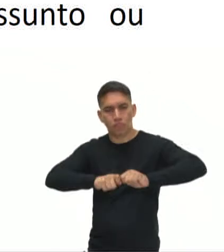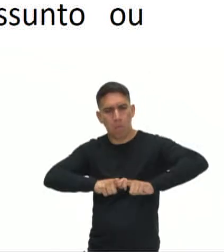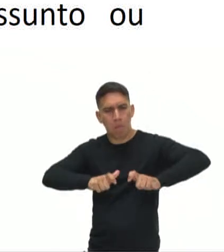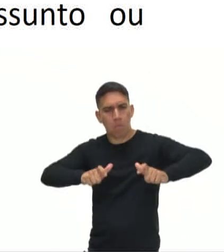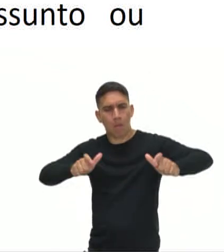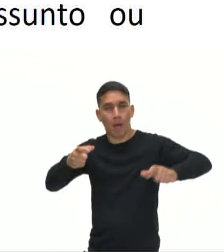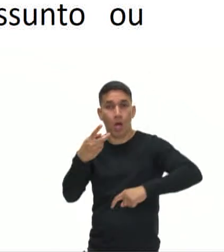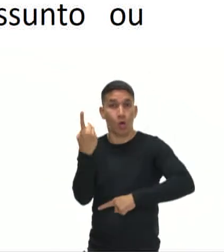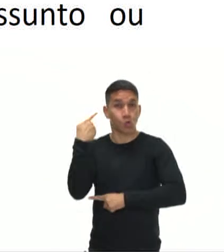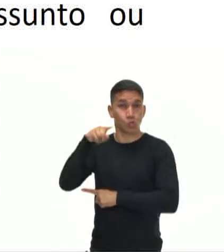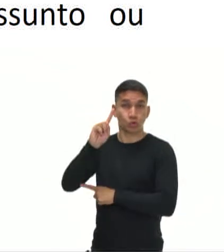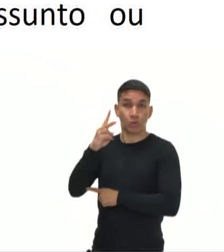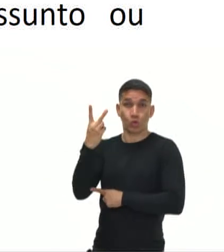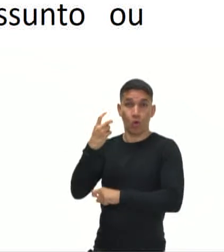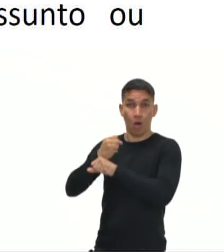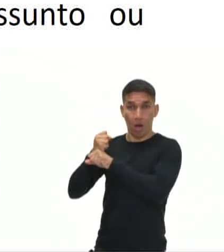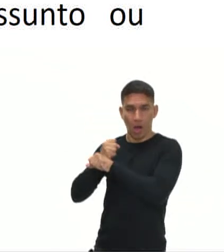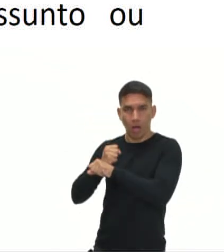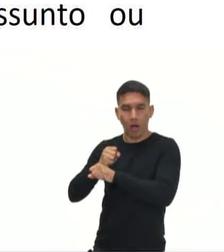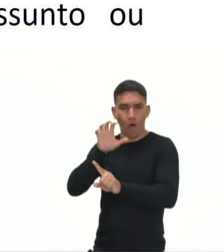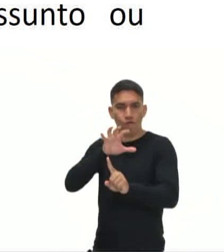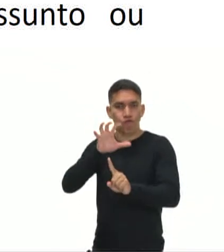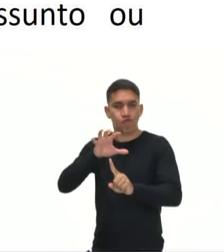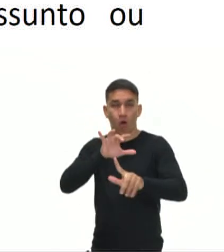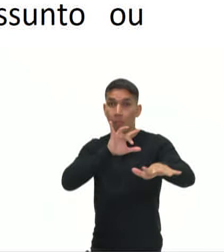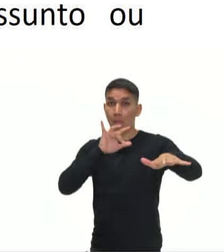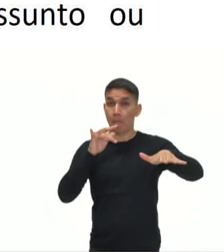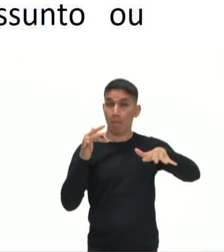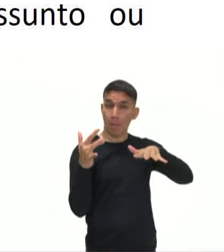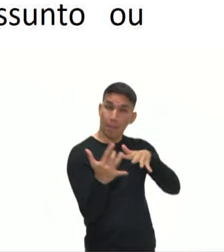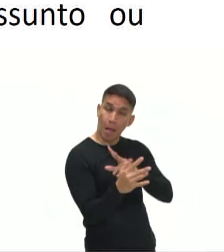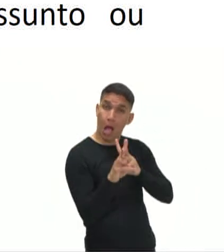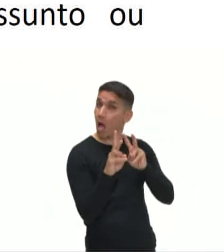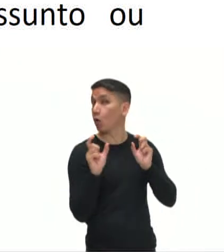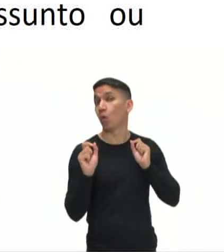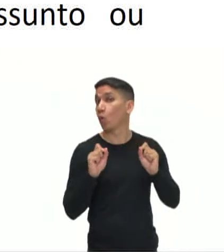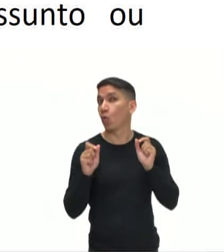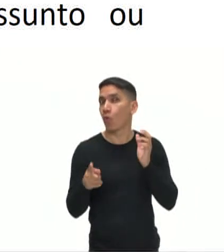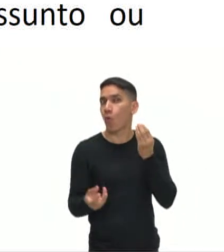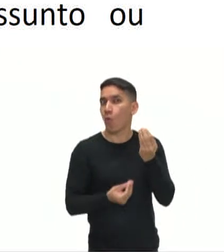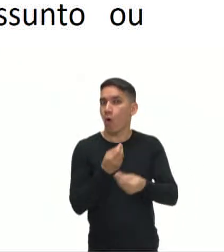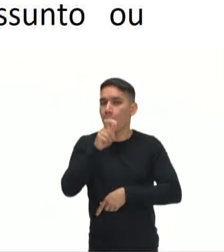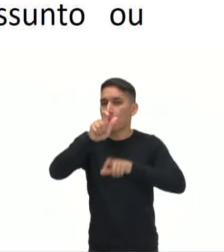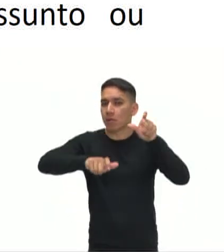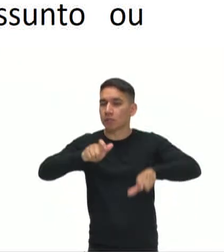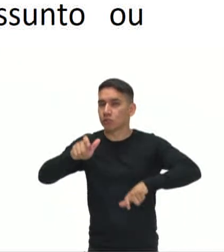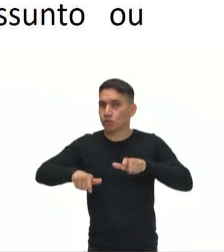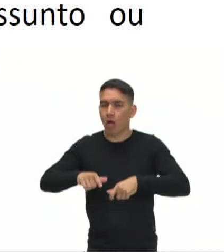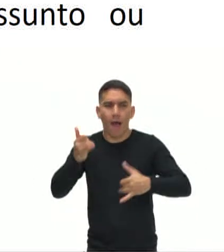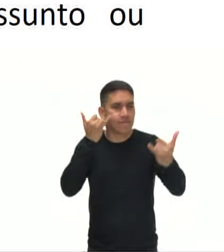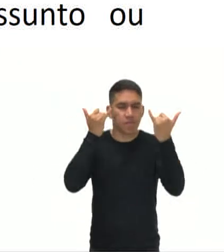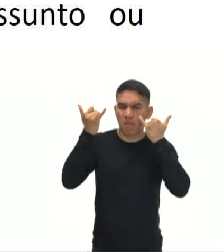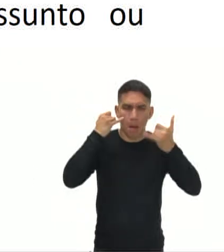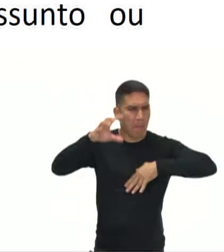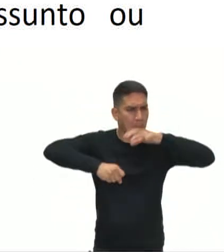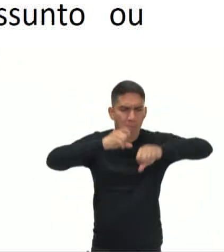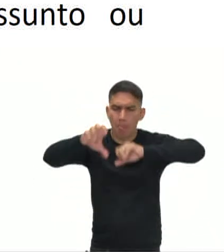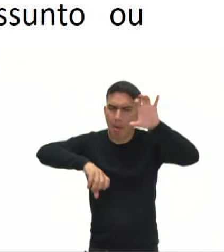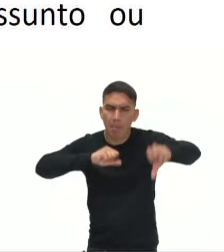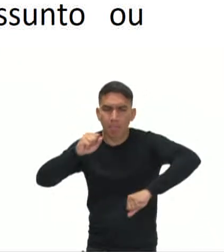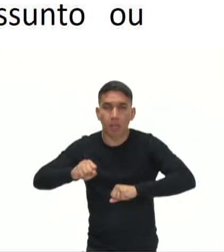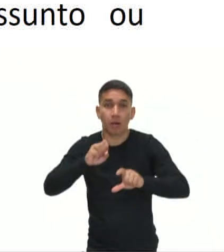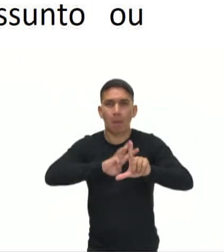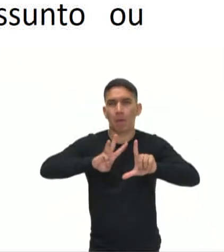2 anos a influência das redes sociais na tarefa de manter os cidadãos informados. Os sites